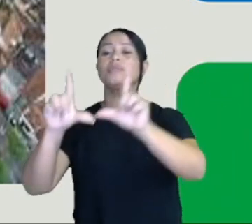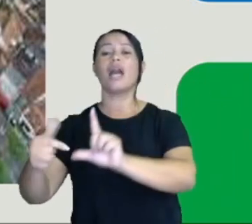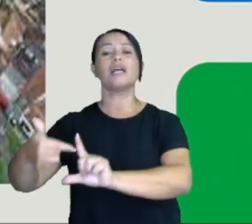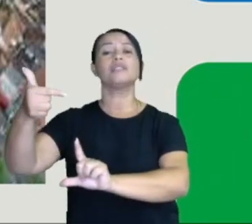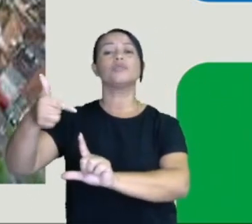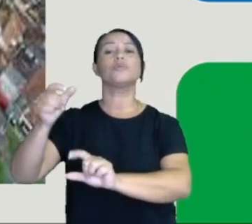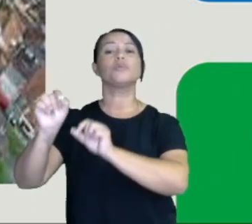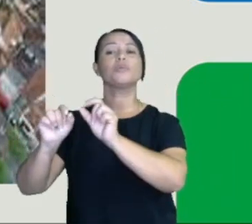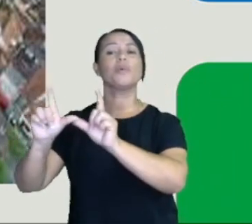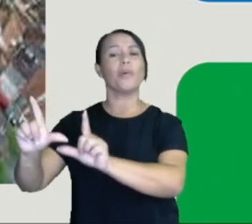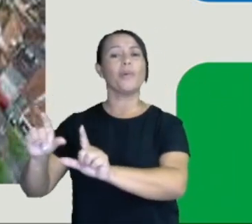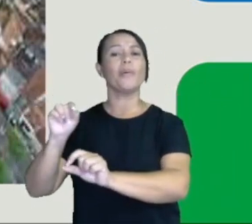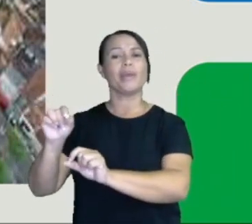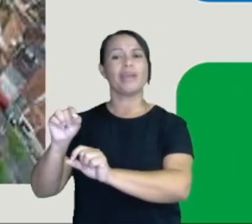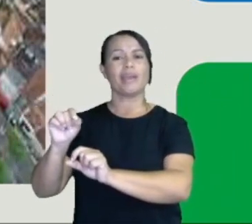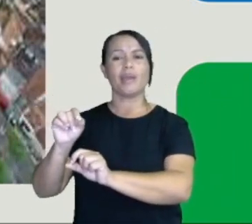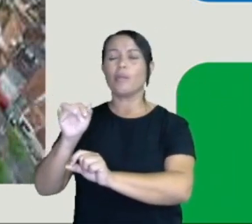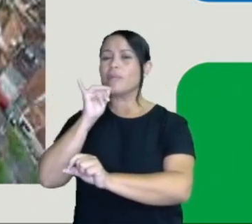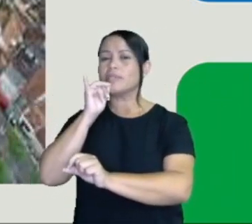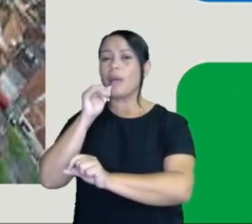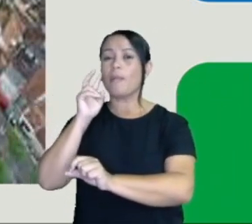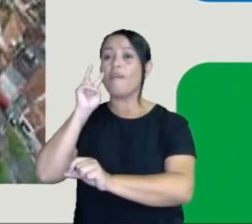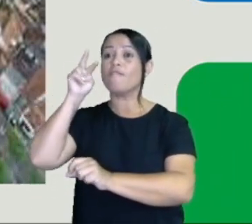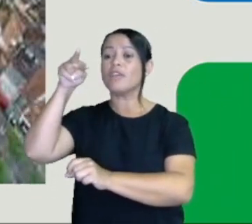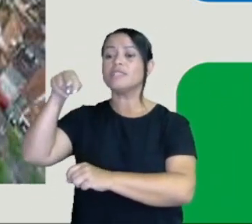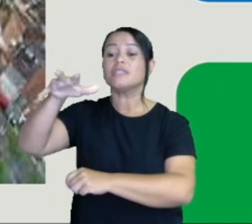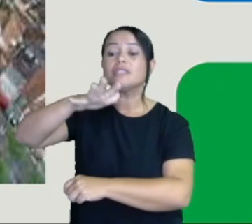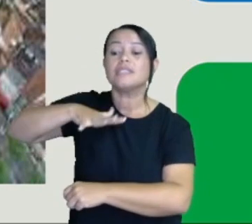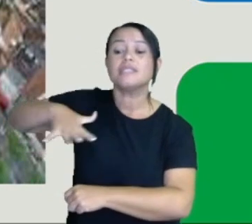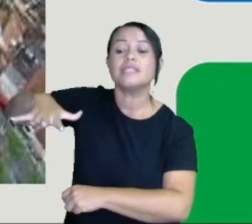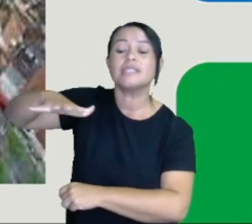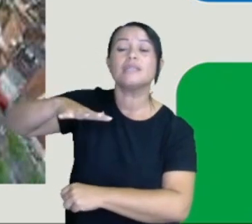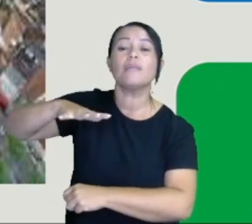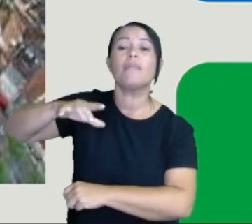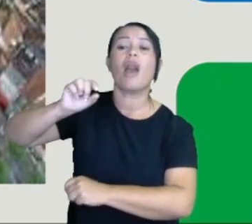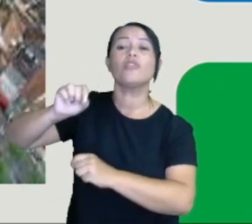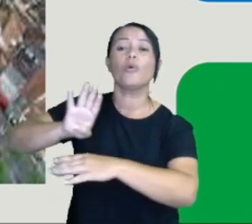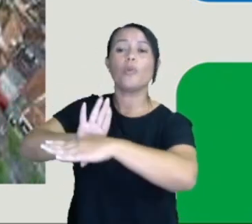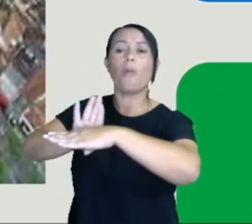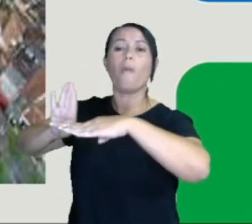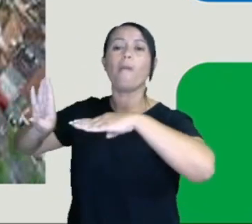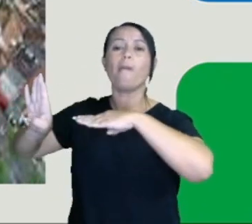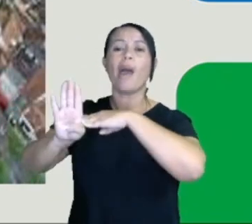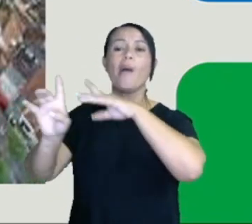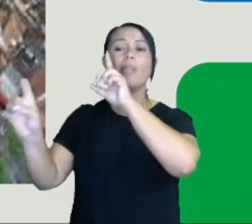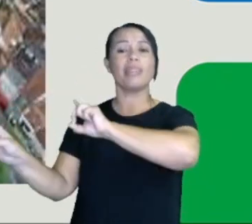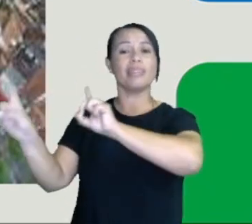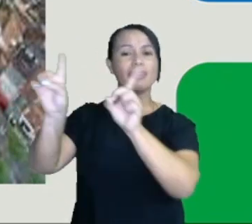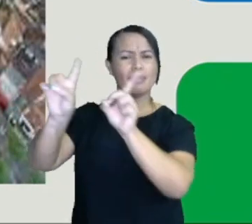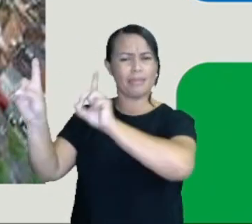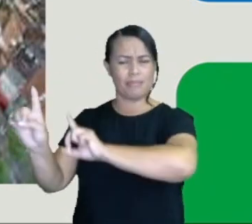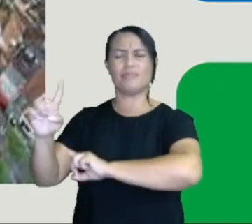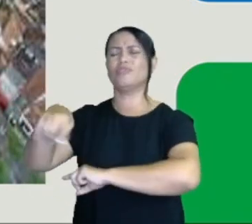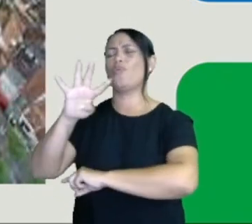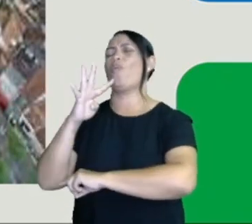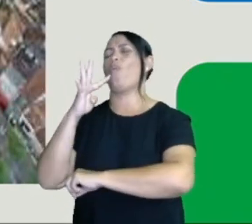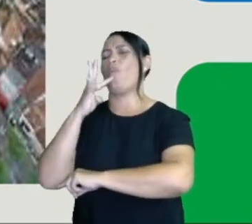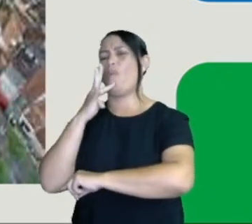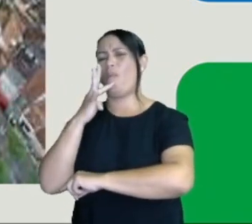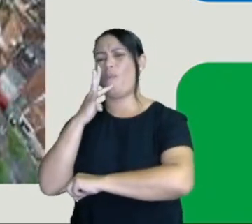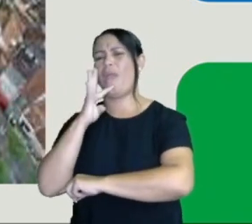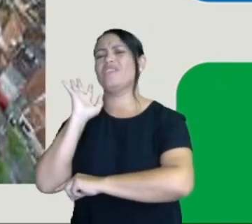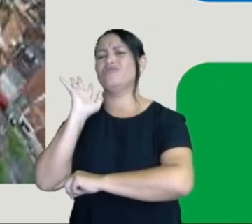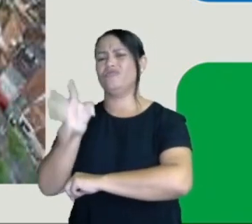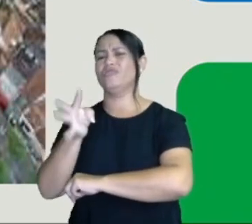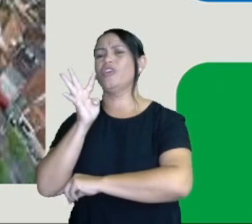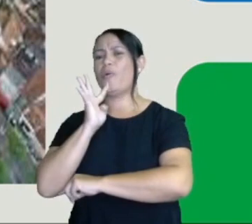imagem, uma imagem de cima, do bairro da Matriz, que é um bairro muito conhecido, tá certo? A maioria de vocês